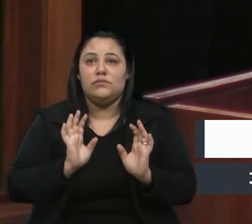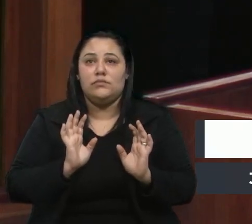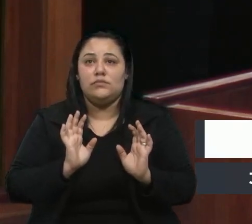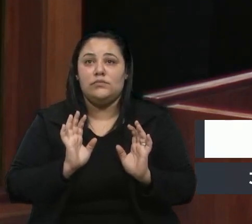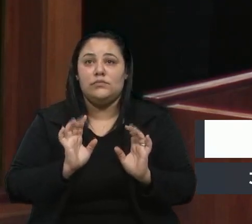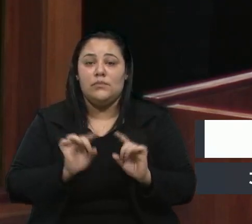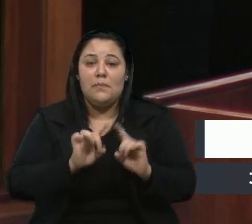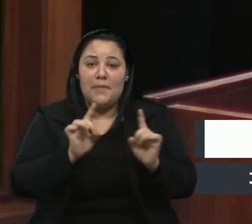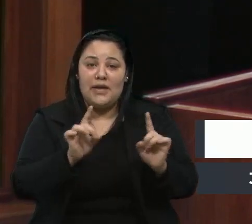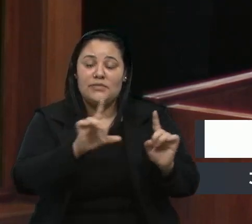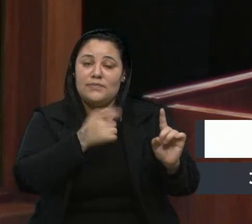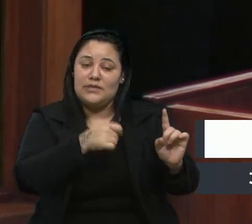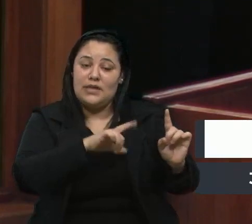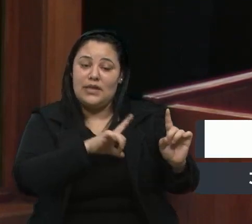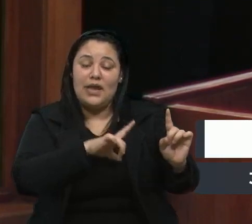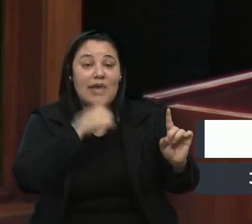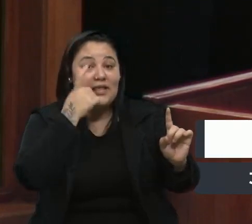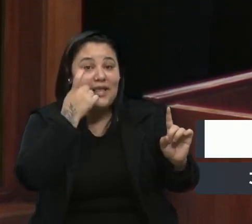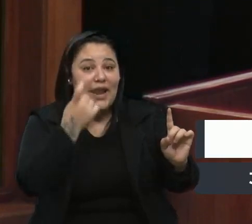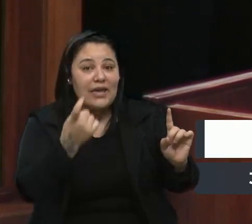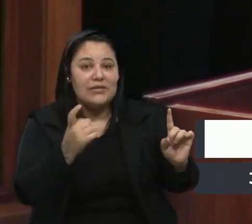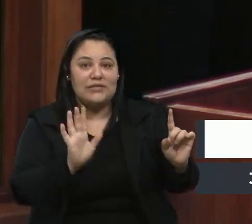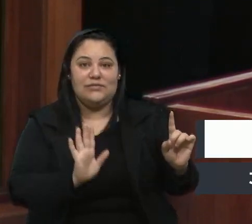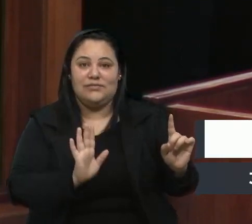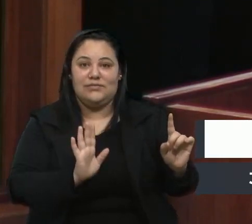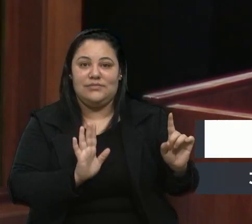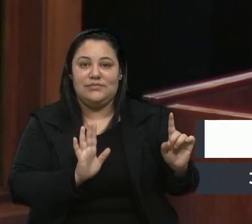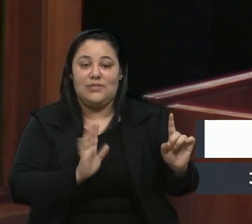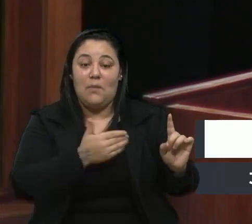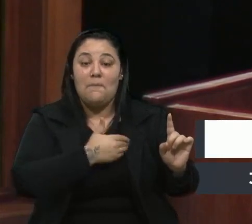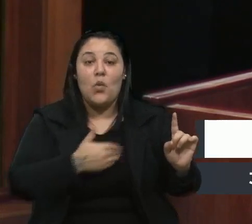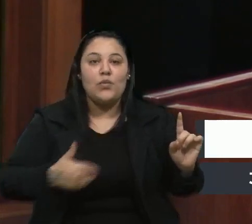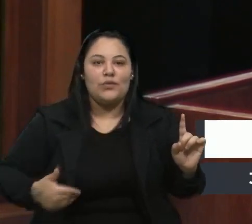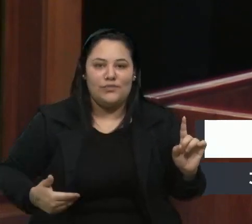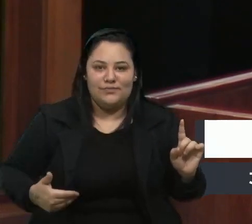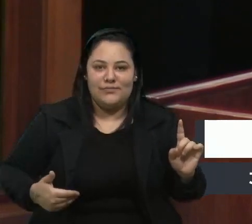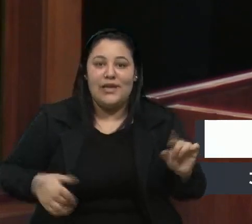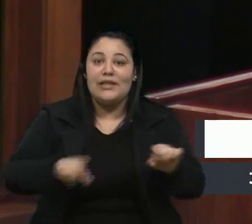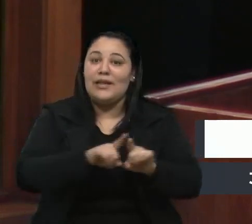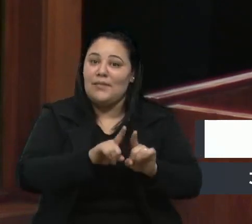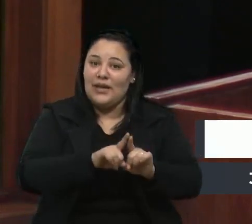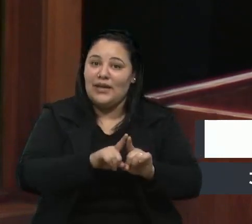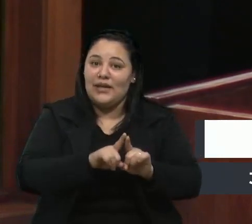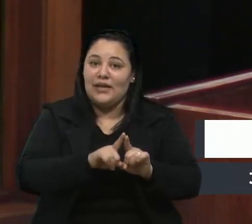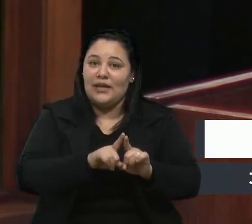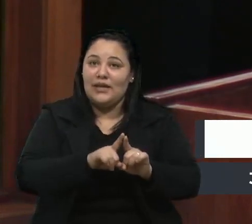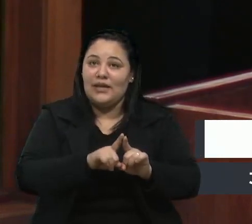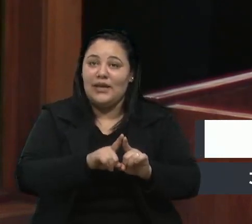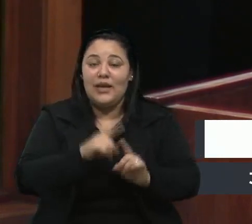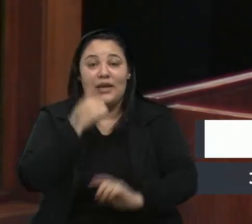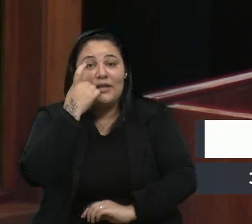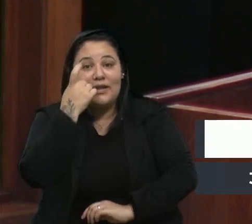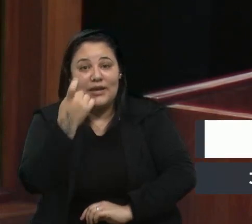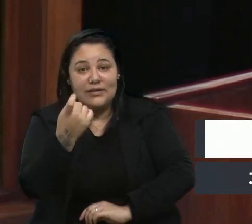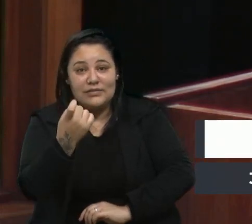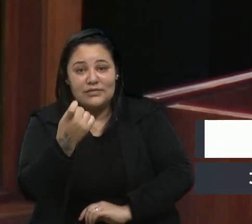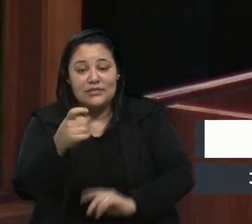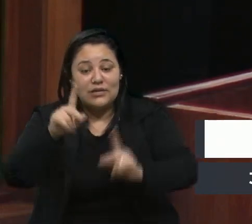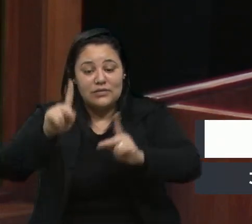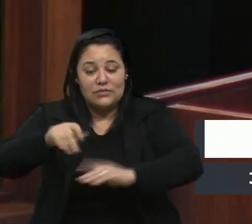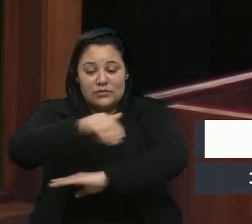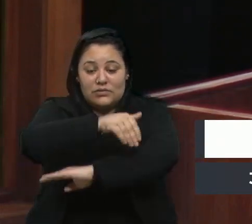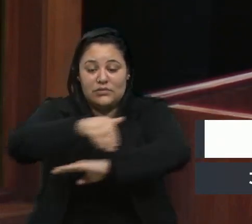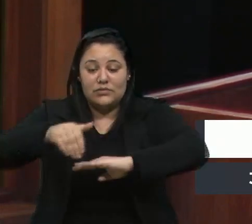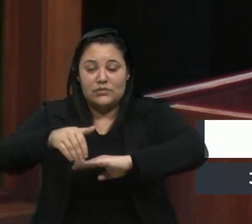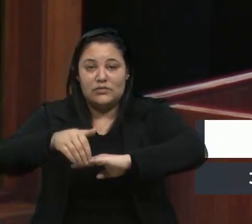Desde que tenha interesse da parte pública e também interesse por parte dessas pessoas nessa